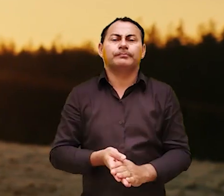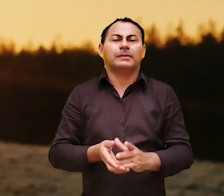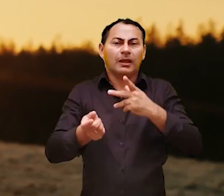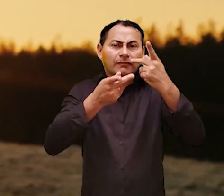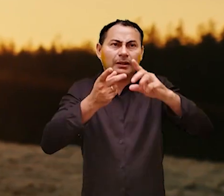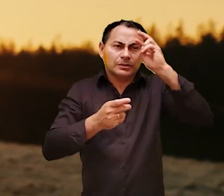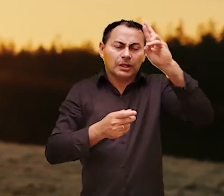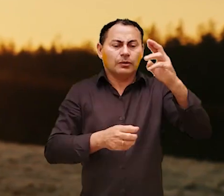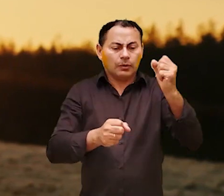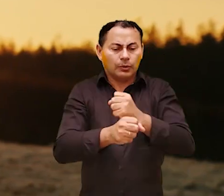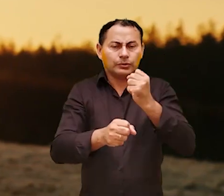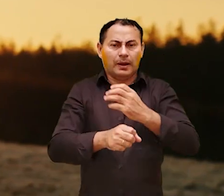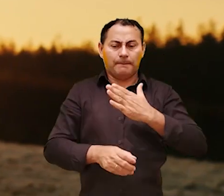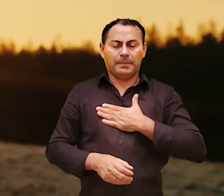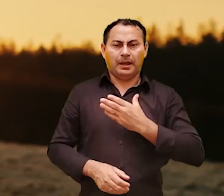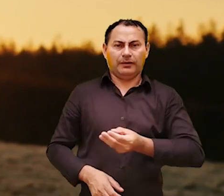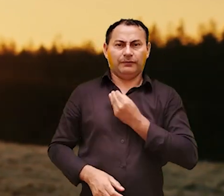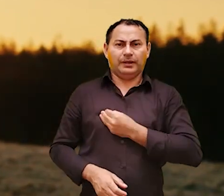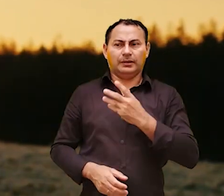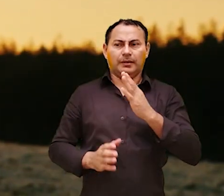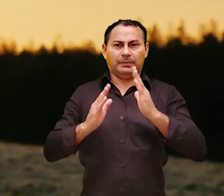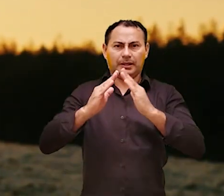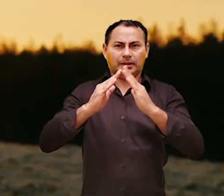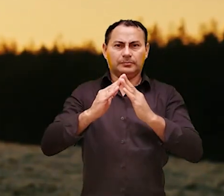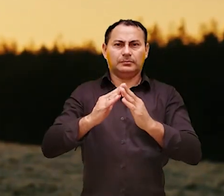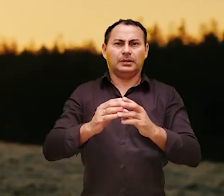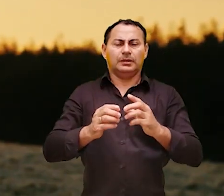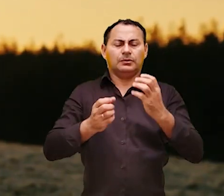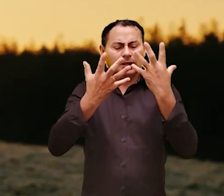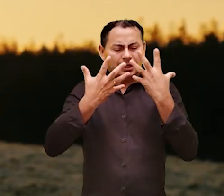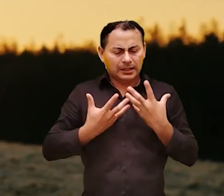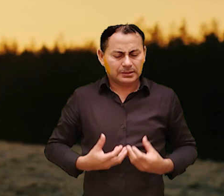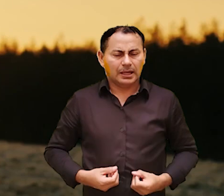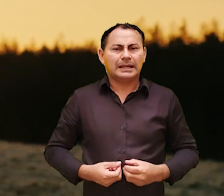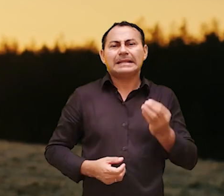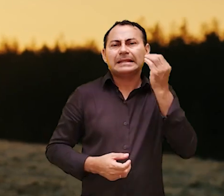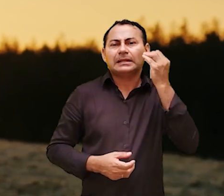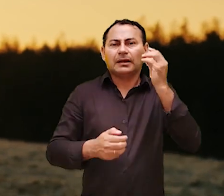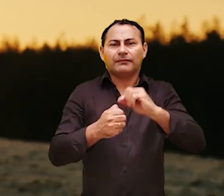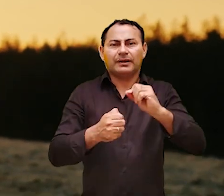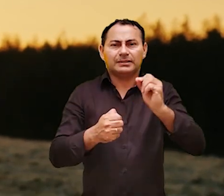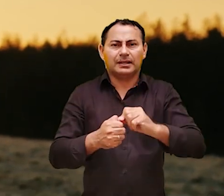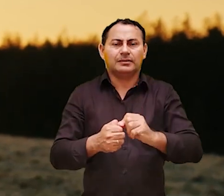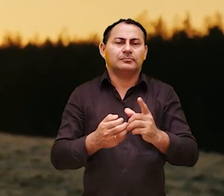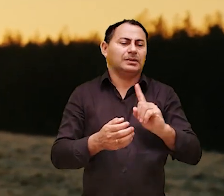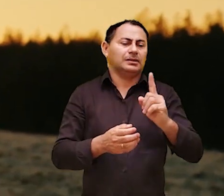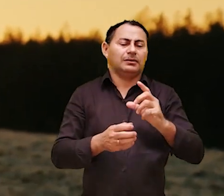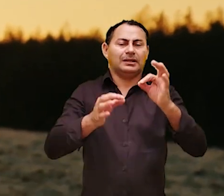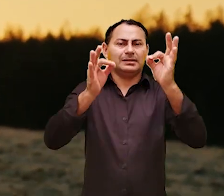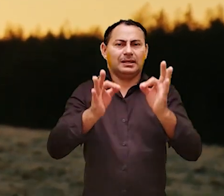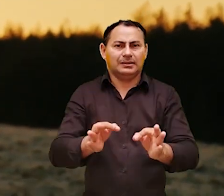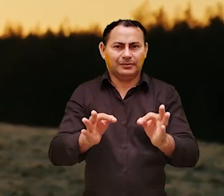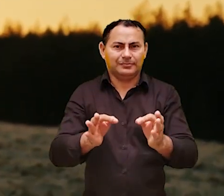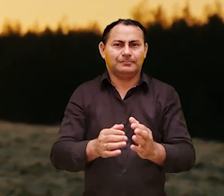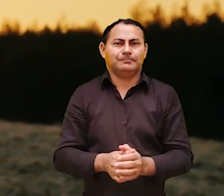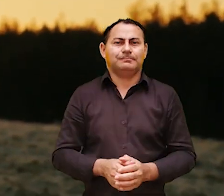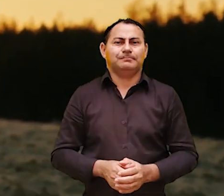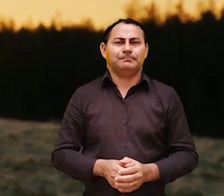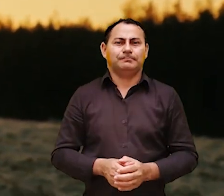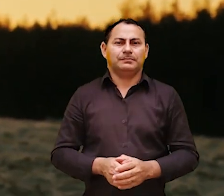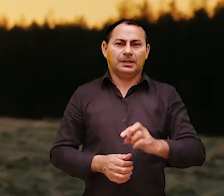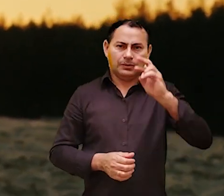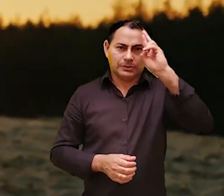hoje. E diga, Senhor, construa a minha vida, o meu lar. Estou cansado de tentar fazer isso e não dar